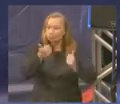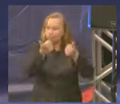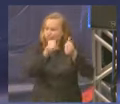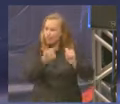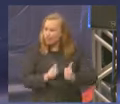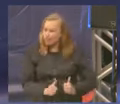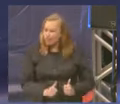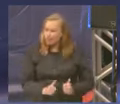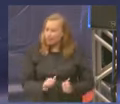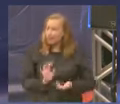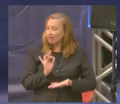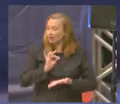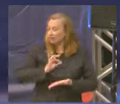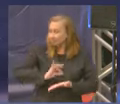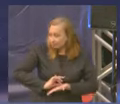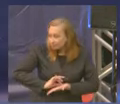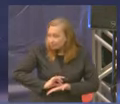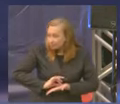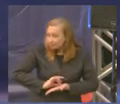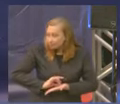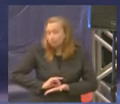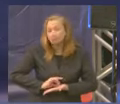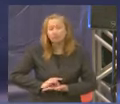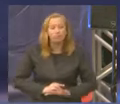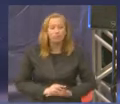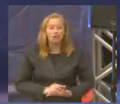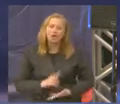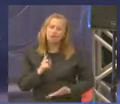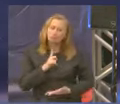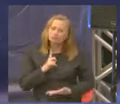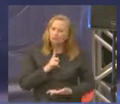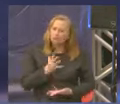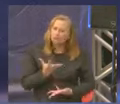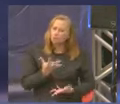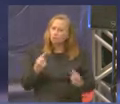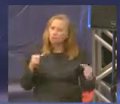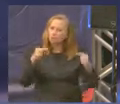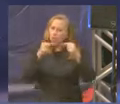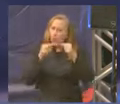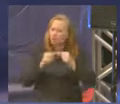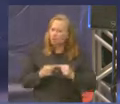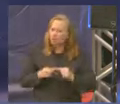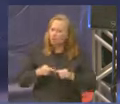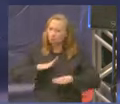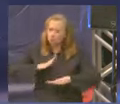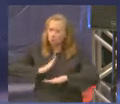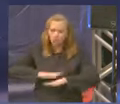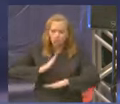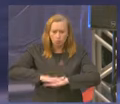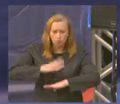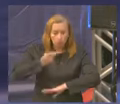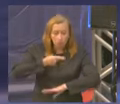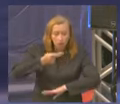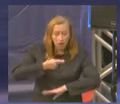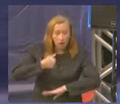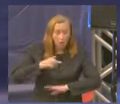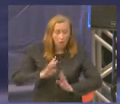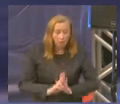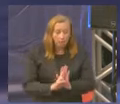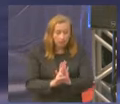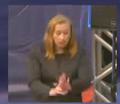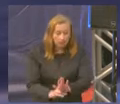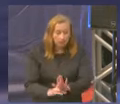avaliação realista. E isso tem muito a ver com o meu lugar de fala. Eu estou aqui